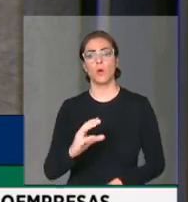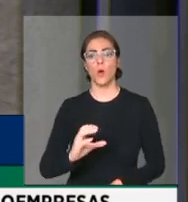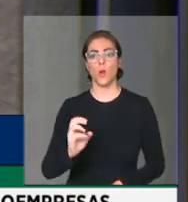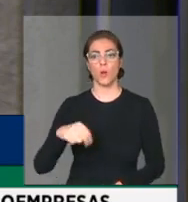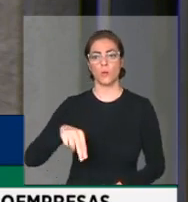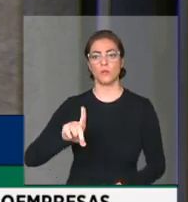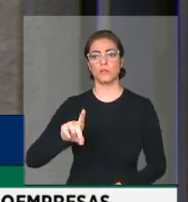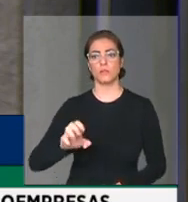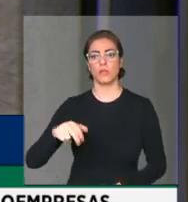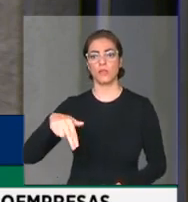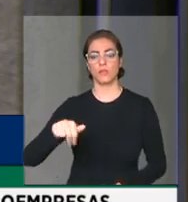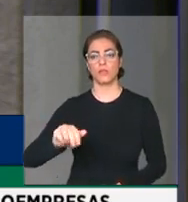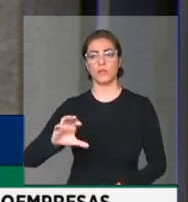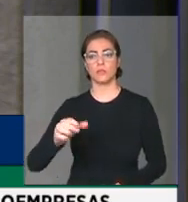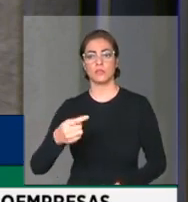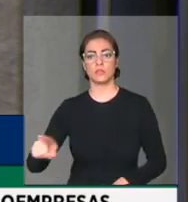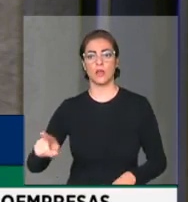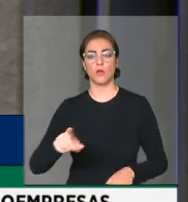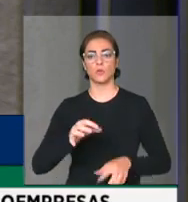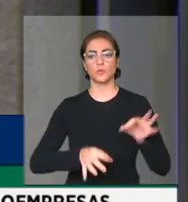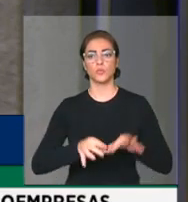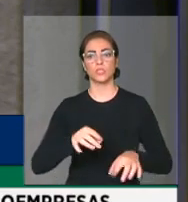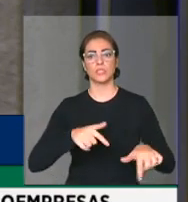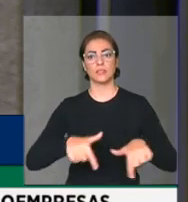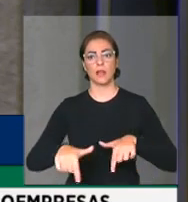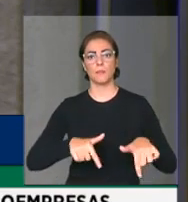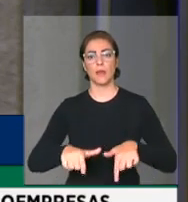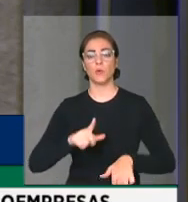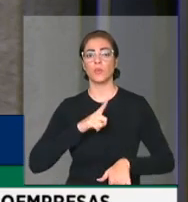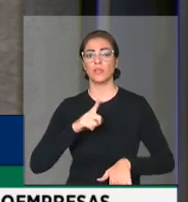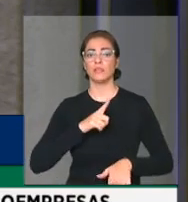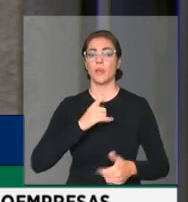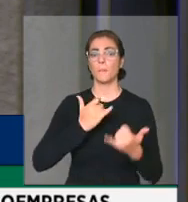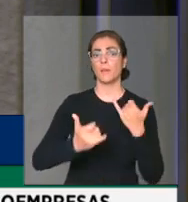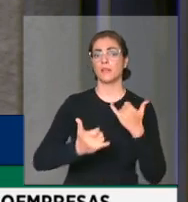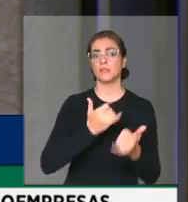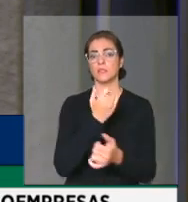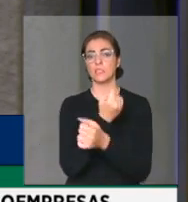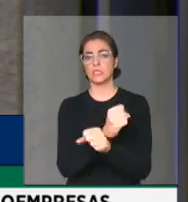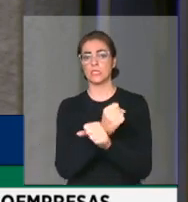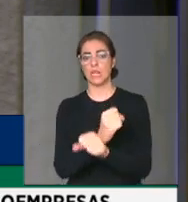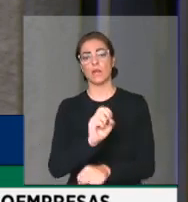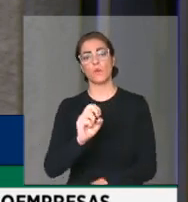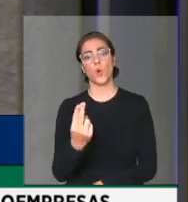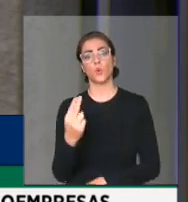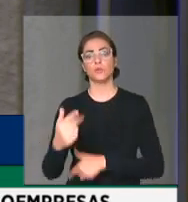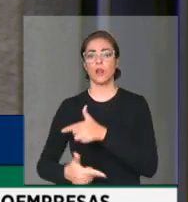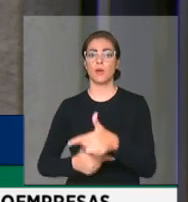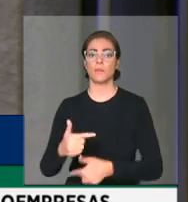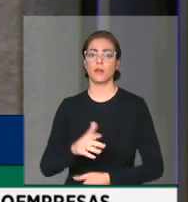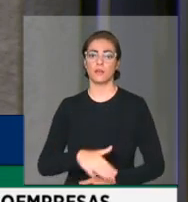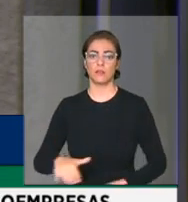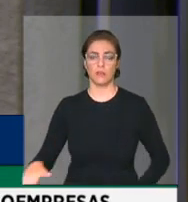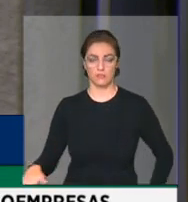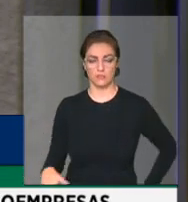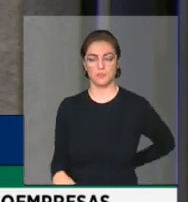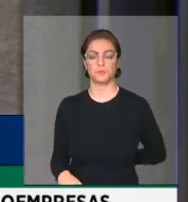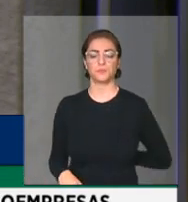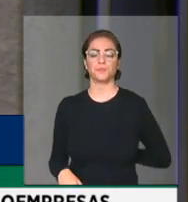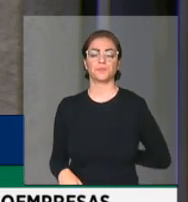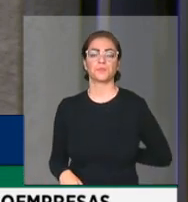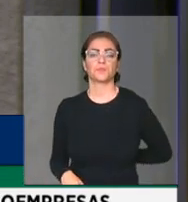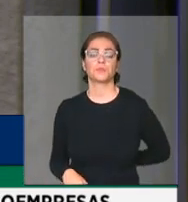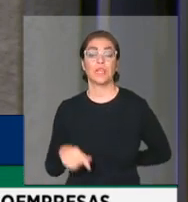irregularidades relacionadas a trabalho em condições análogas às de escravo ou de trabalho infantil. Contribuição que veio